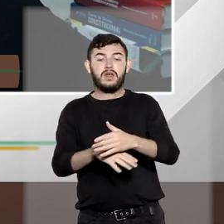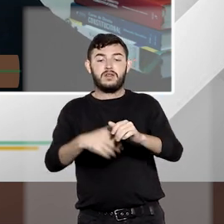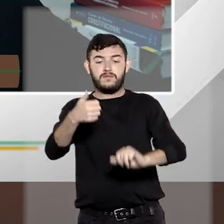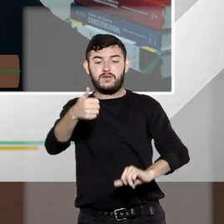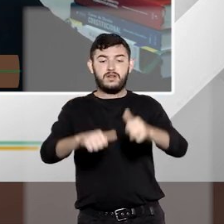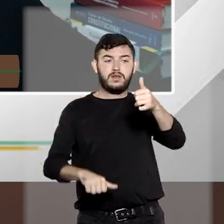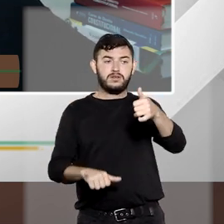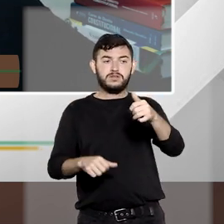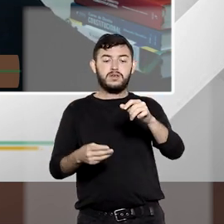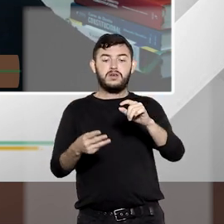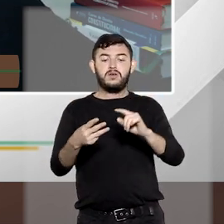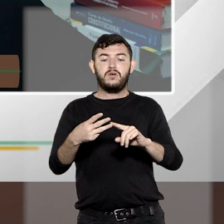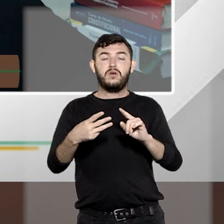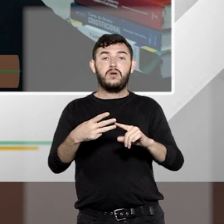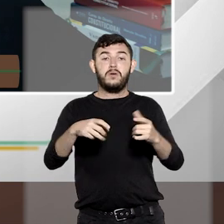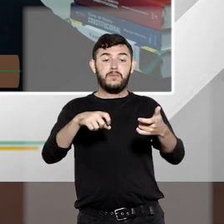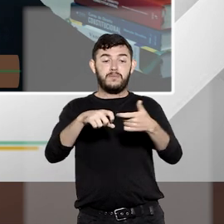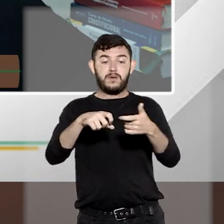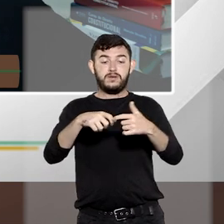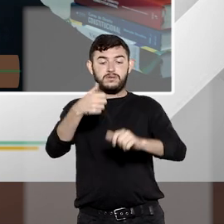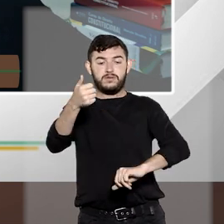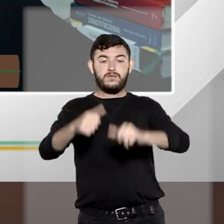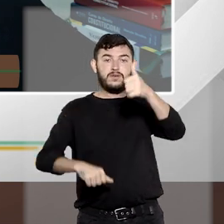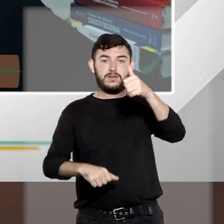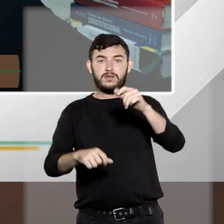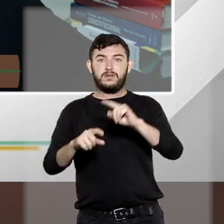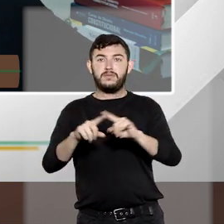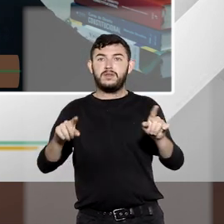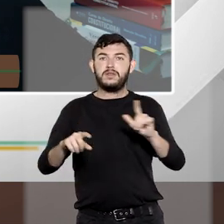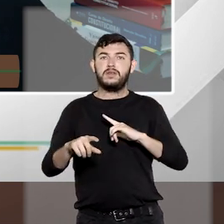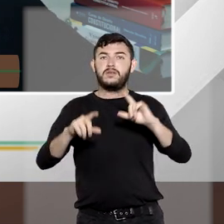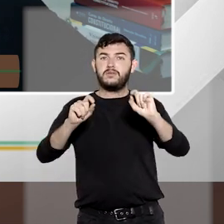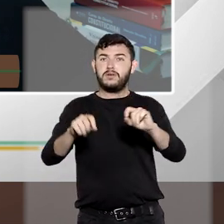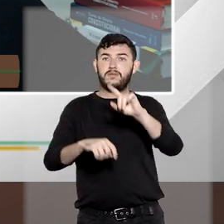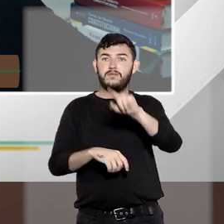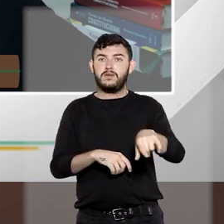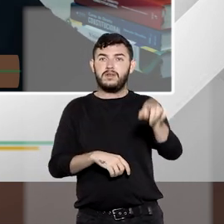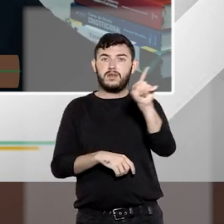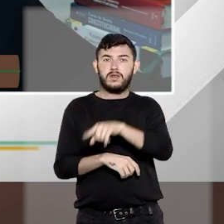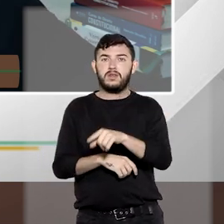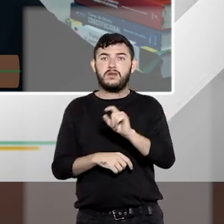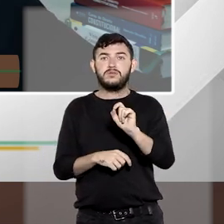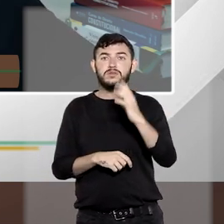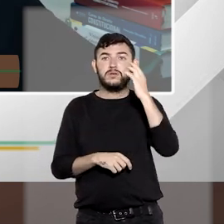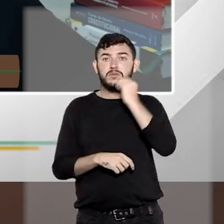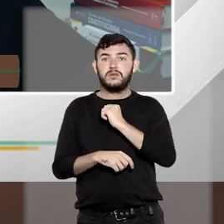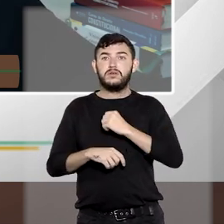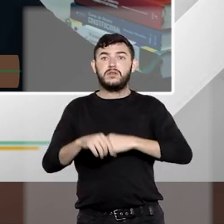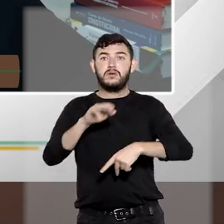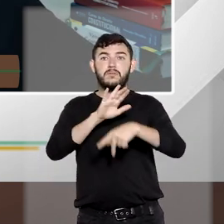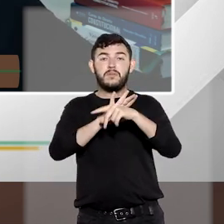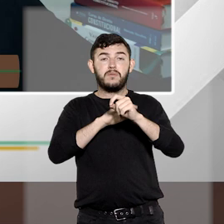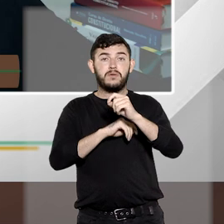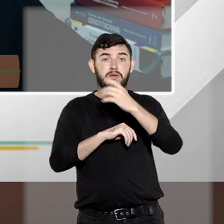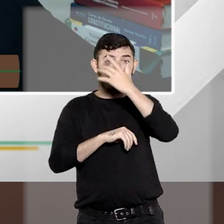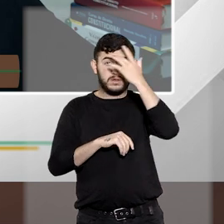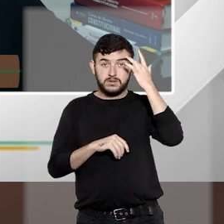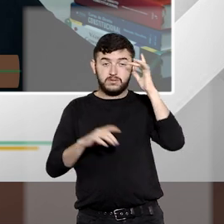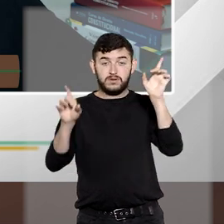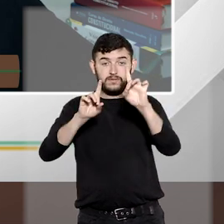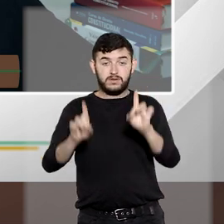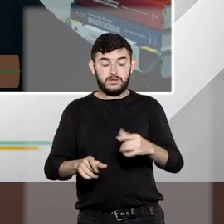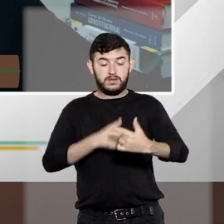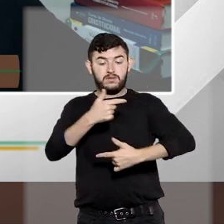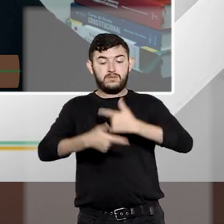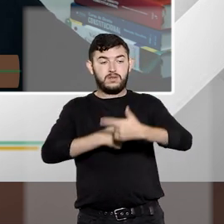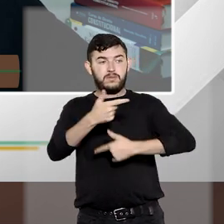texto que eu gosto muito, que é a própria vedação à exigência de aptidão plena da pessoa com deficiência para determinadas funções. A